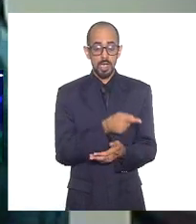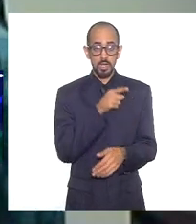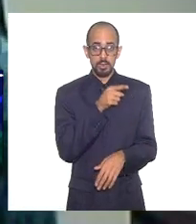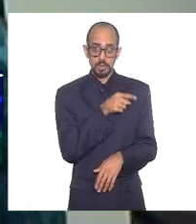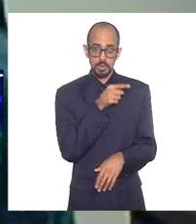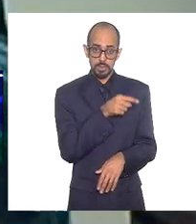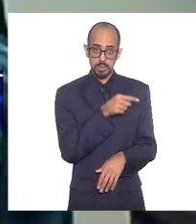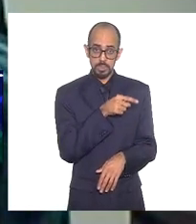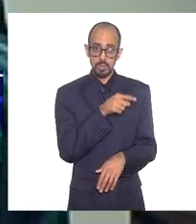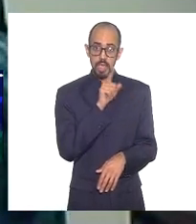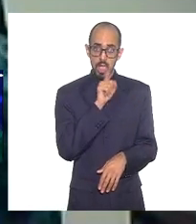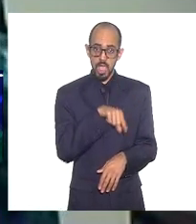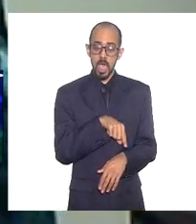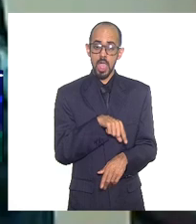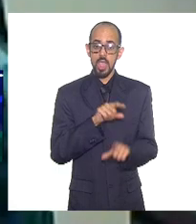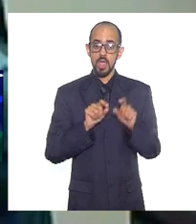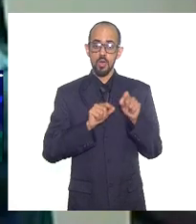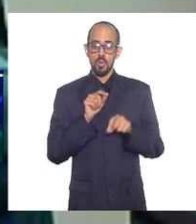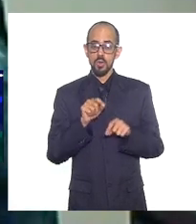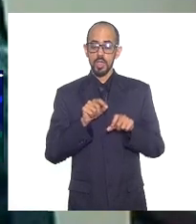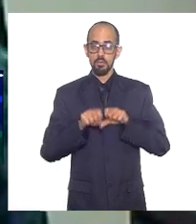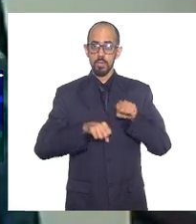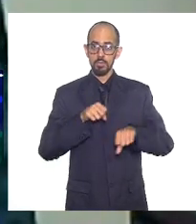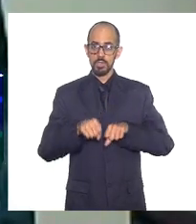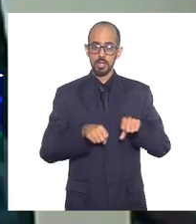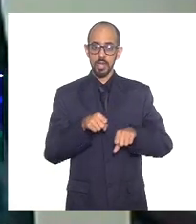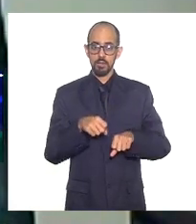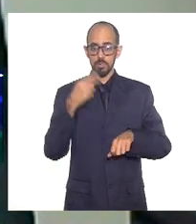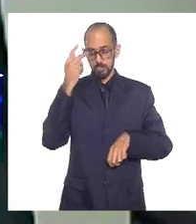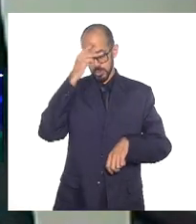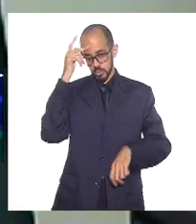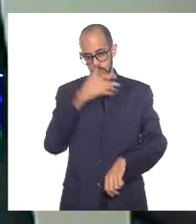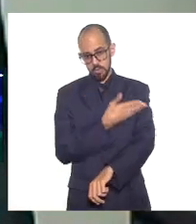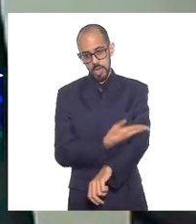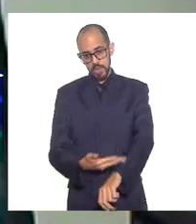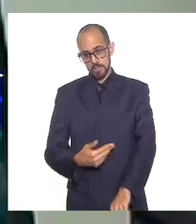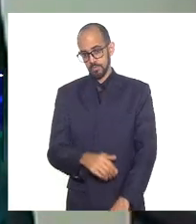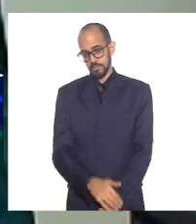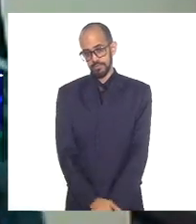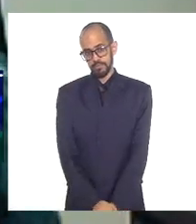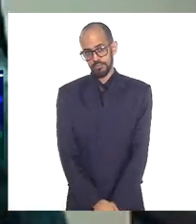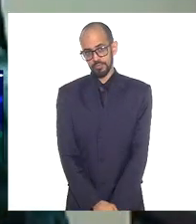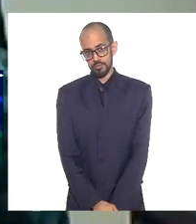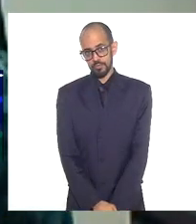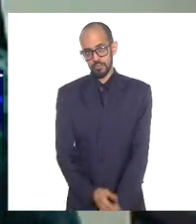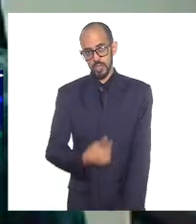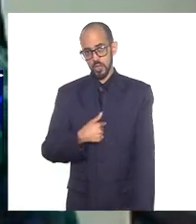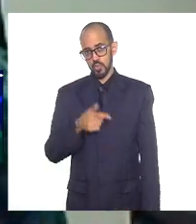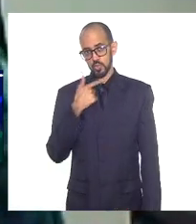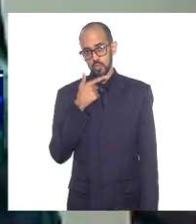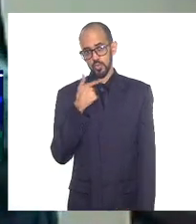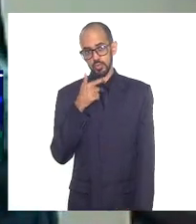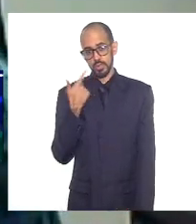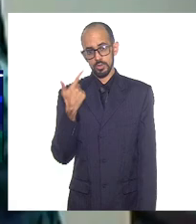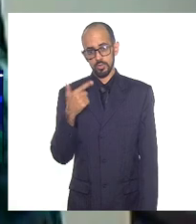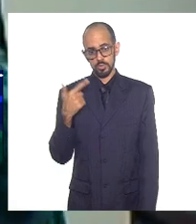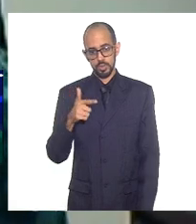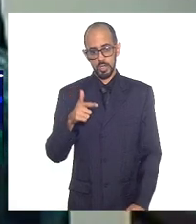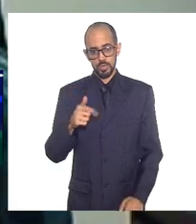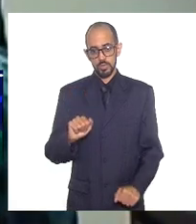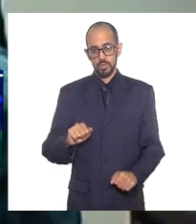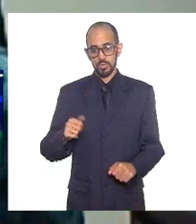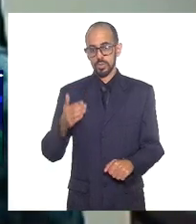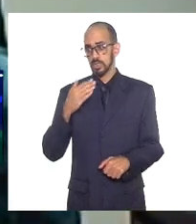se quem estivesse com aquela bicicleta fosse uma pessoa branca. Eu não tenho a menor dúvida. Teria sido acionada a